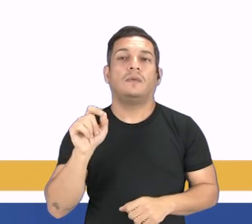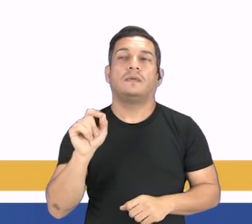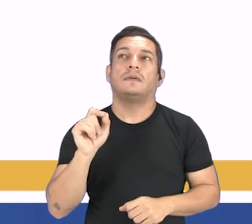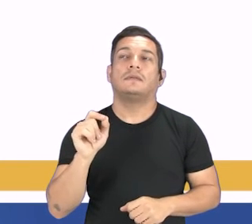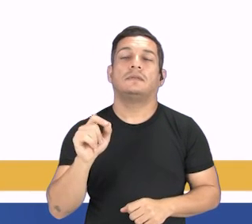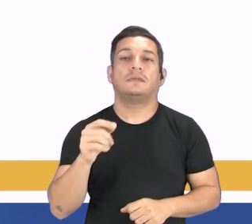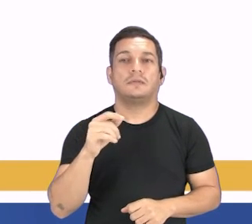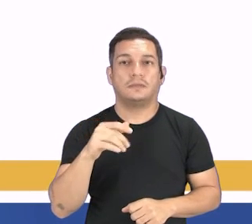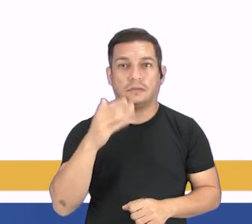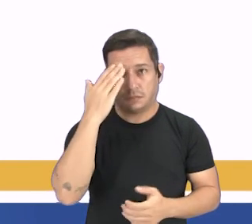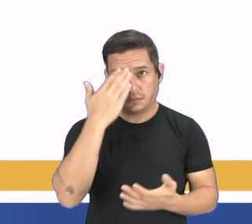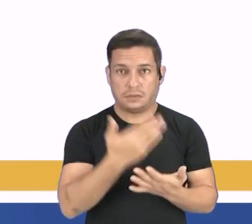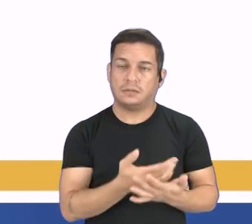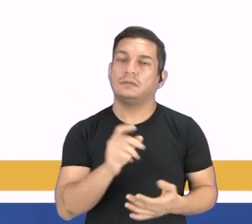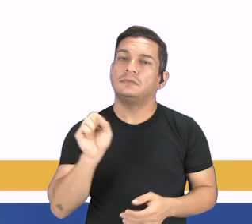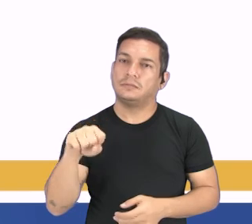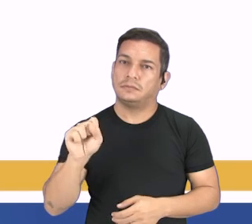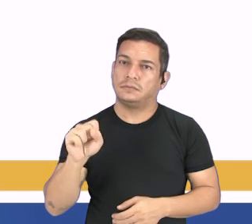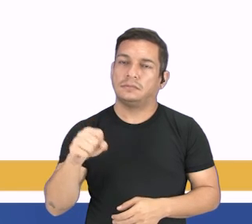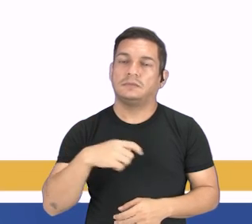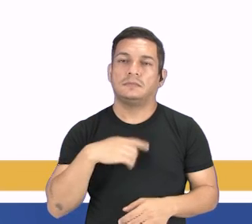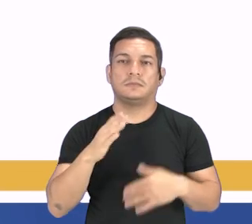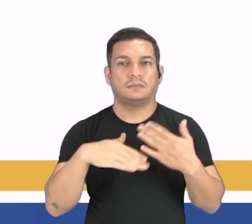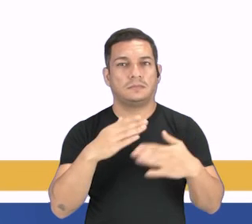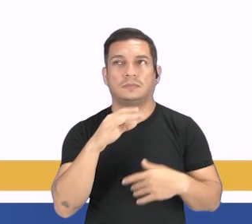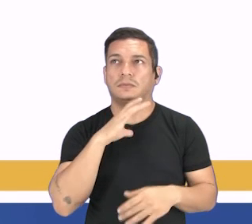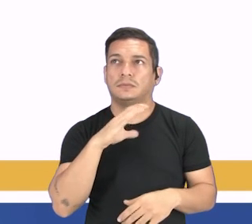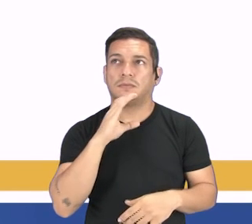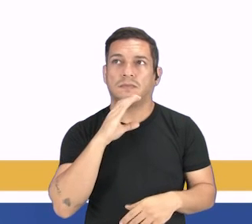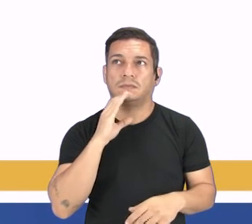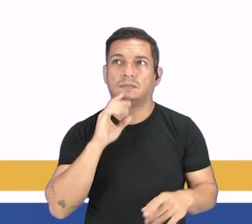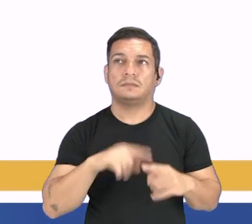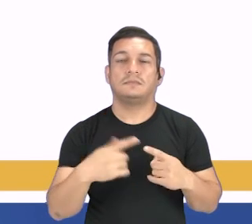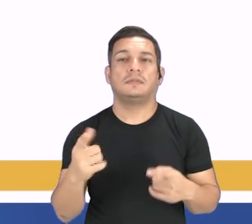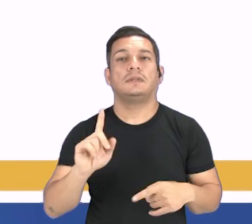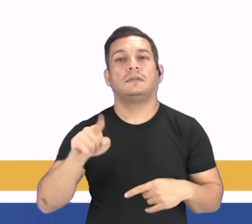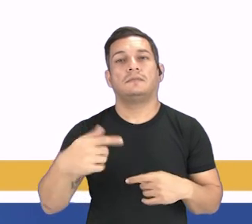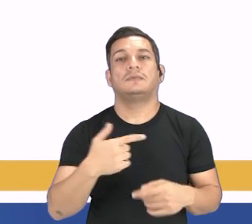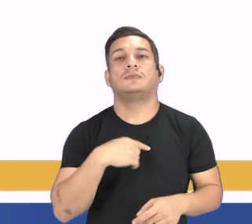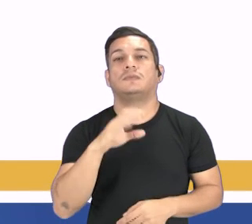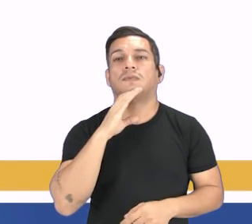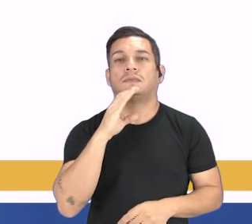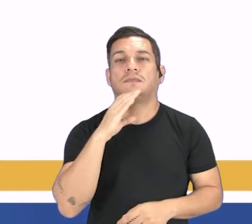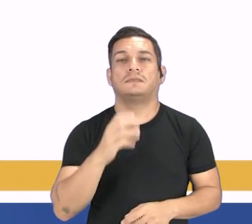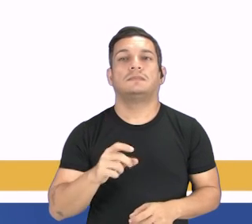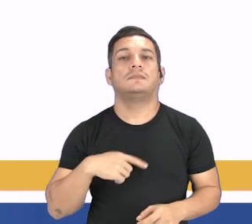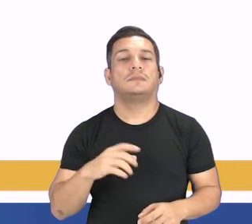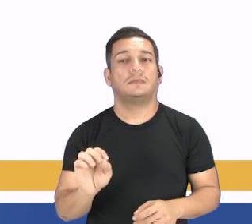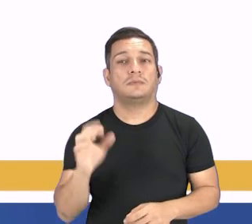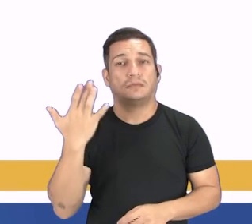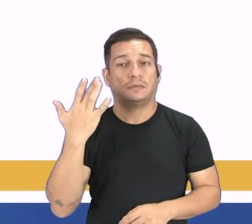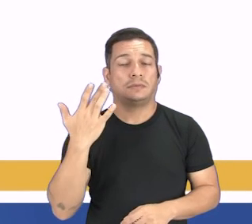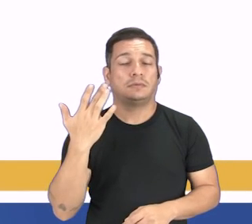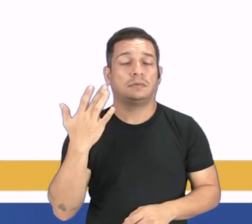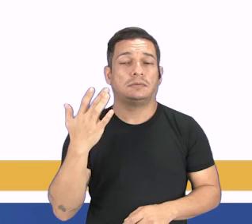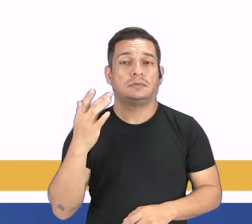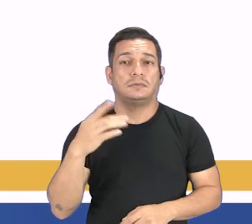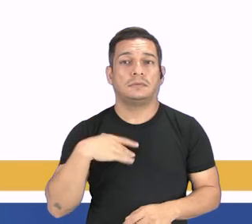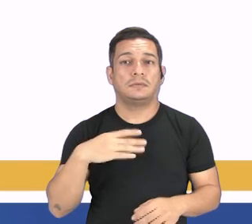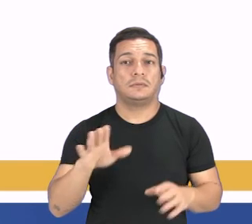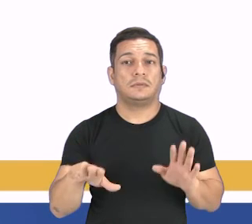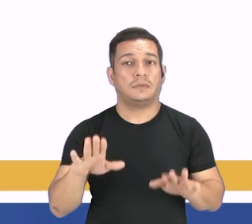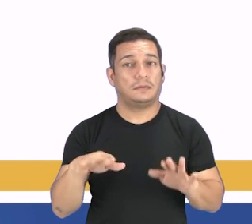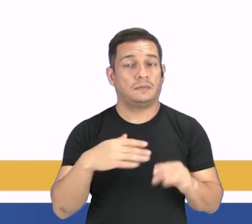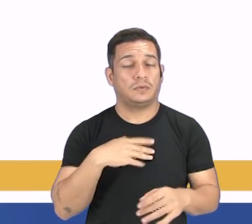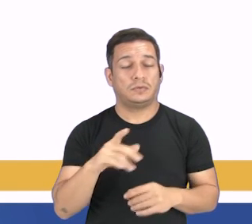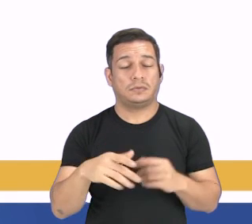é credível, ela tem crédito para produzir conhecimento, mas depois que esse conhecimento é produzido, aí né, não depende muito